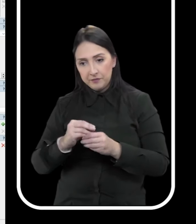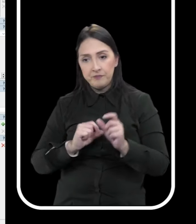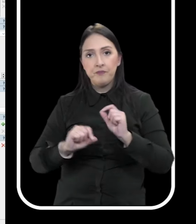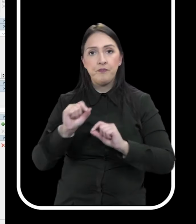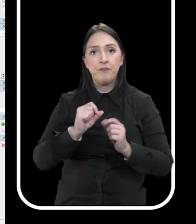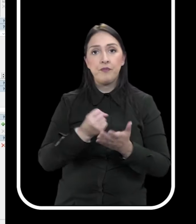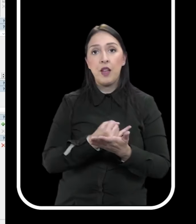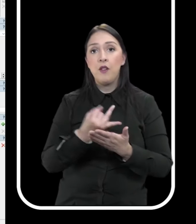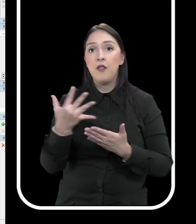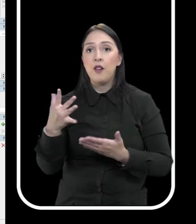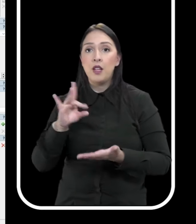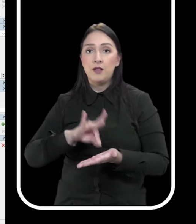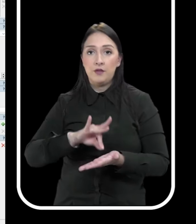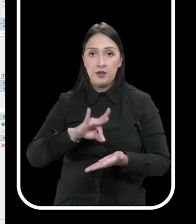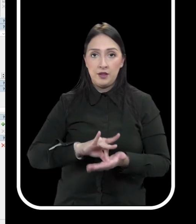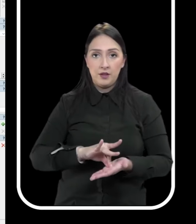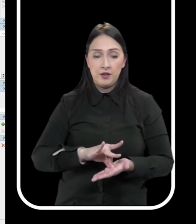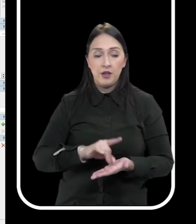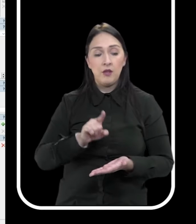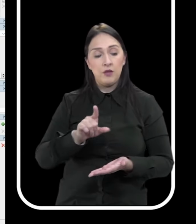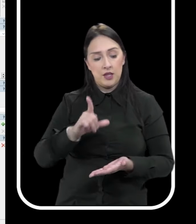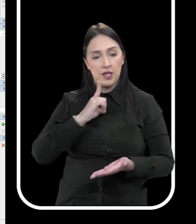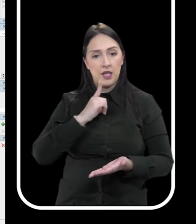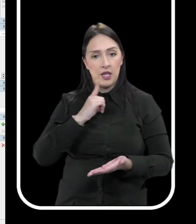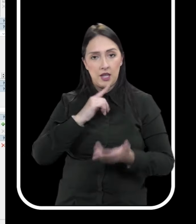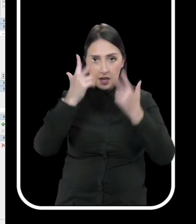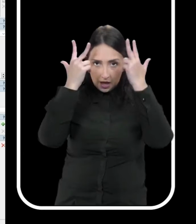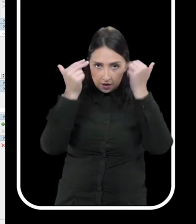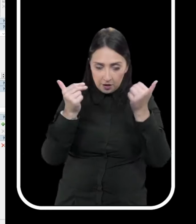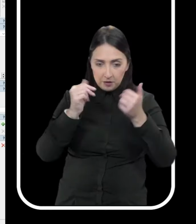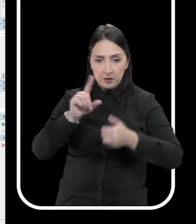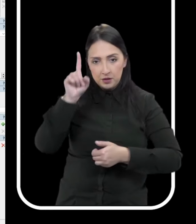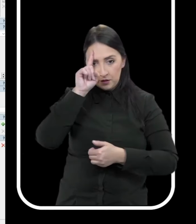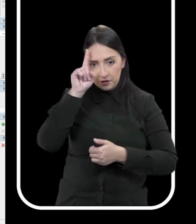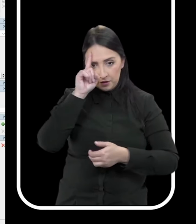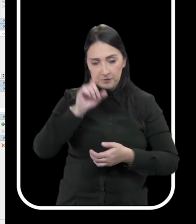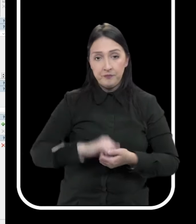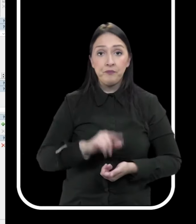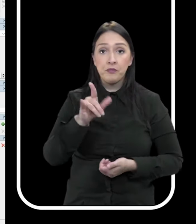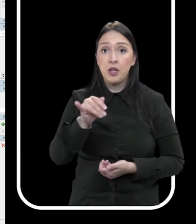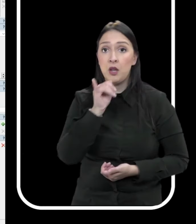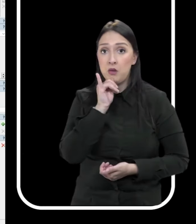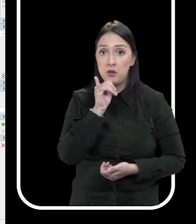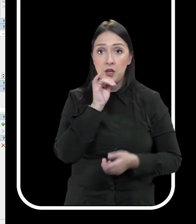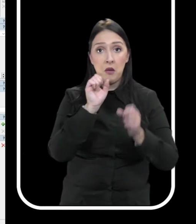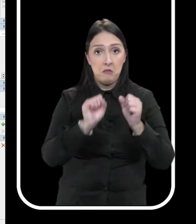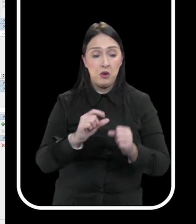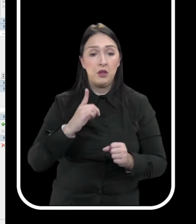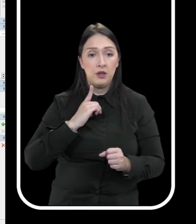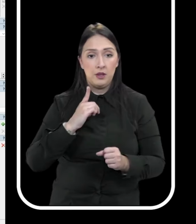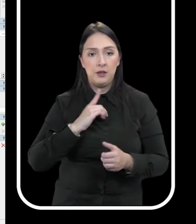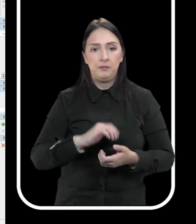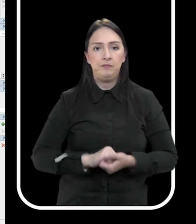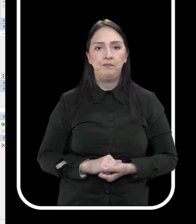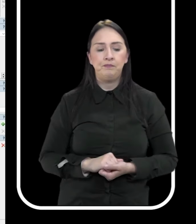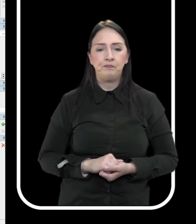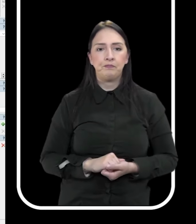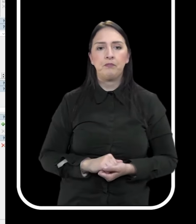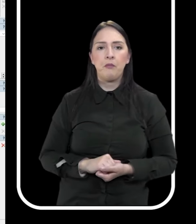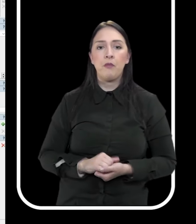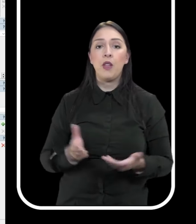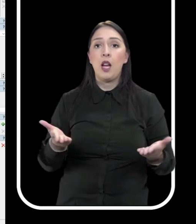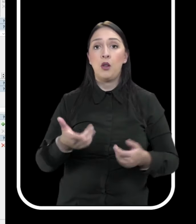entender uma série de realidades que você teria normalmente. Tá? Então, esse é um exemplo de uma simulação.